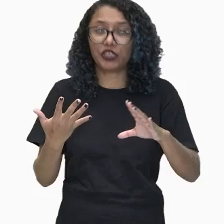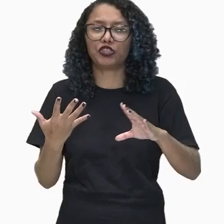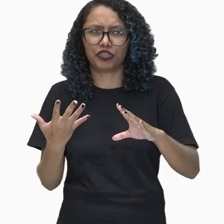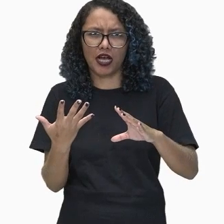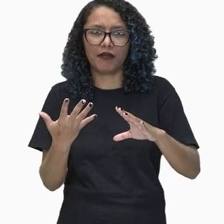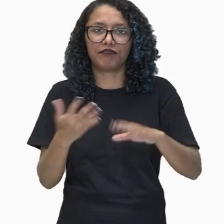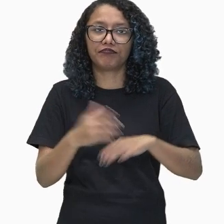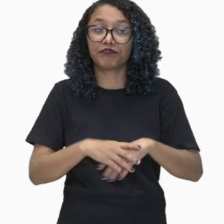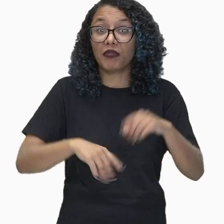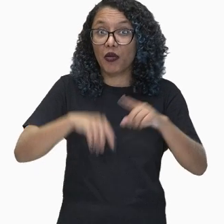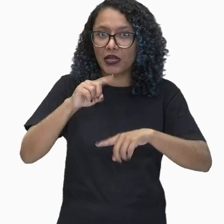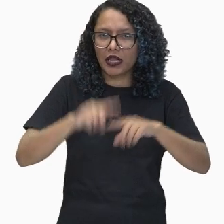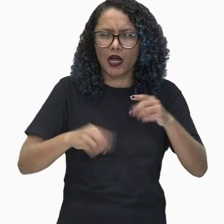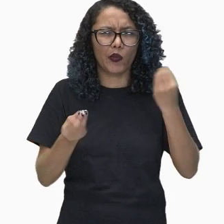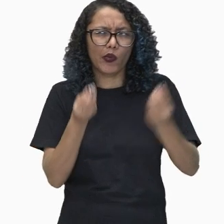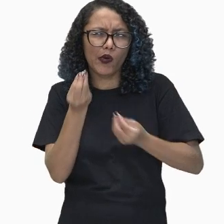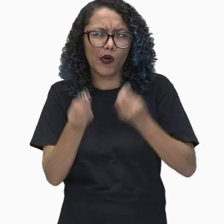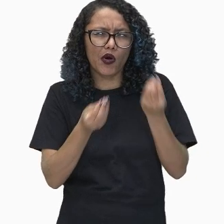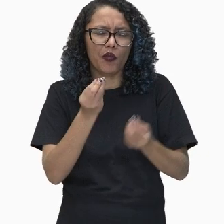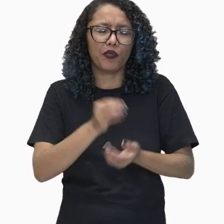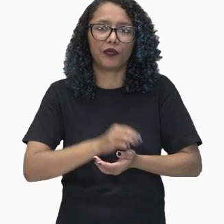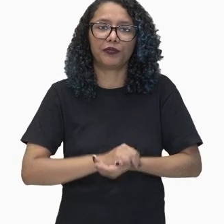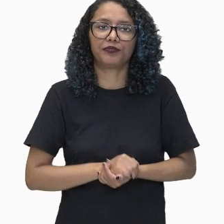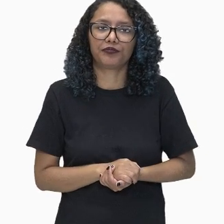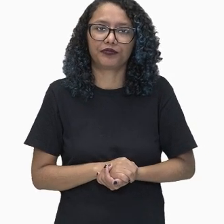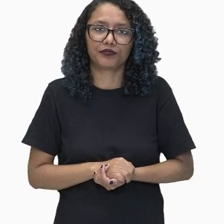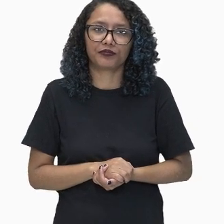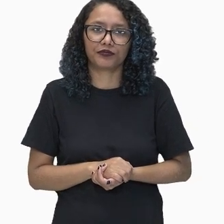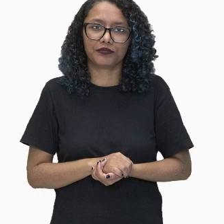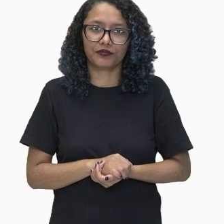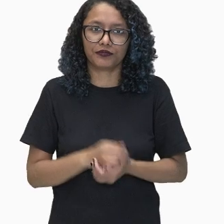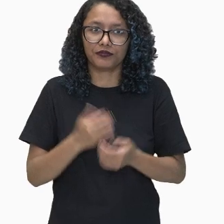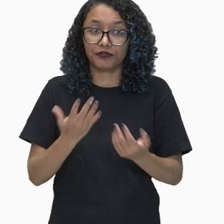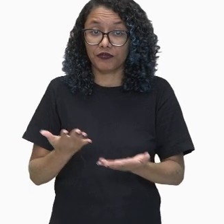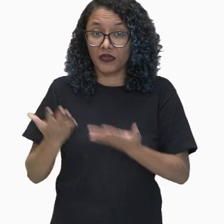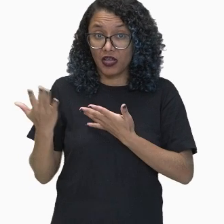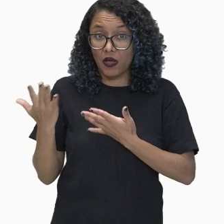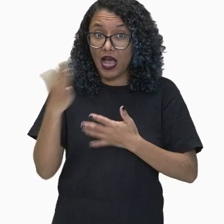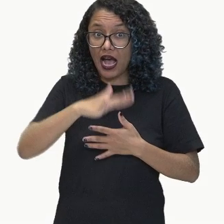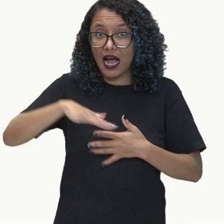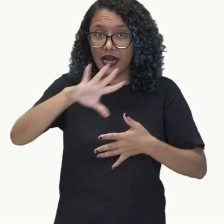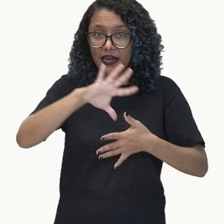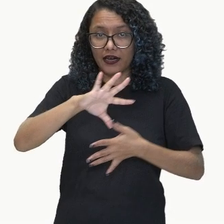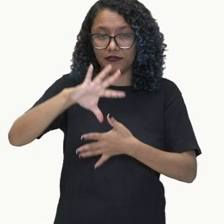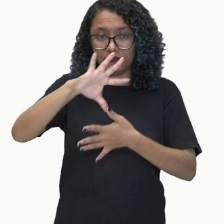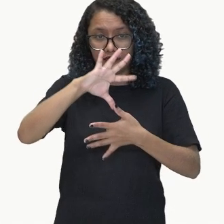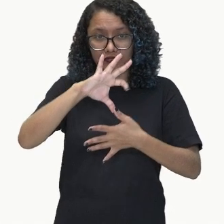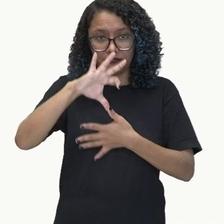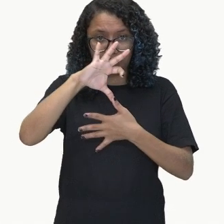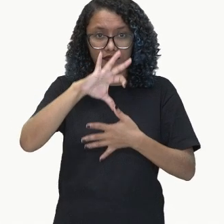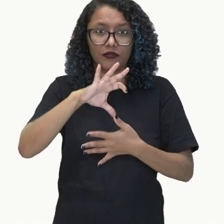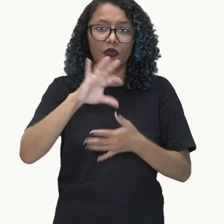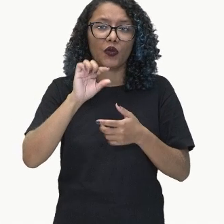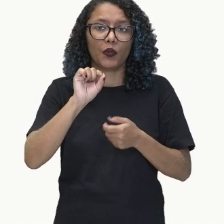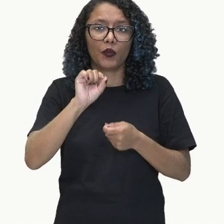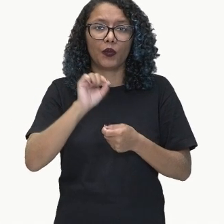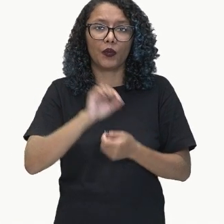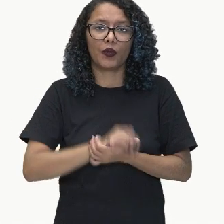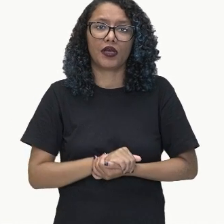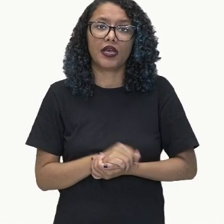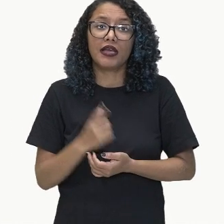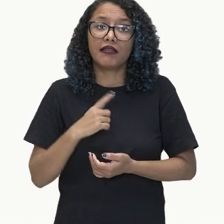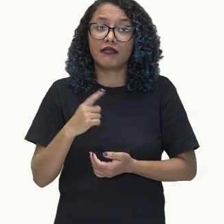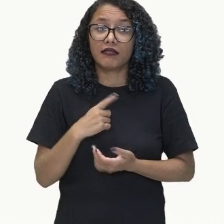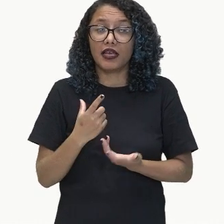falando agora sobre Canadá e Estados Unidos, que é a América Anglo-Saxônica, a gente vai destacar as 4 formas de